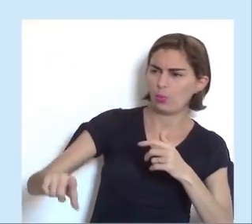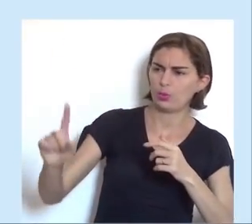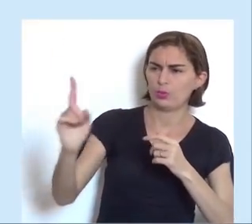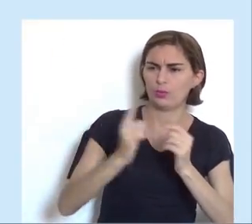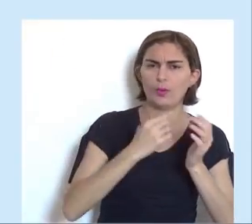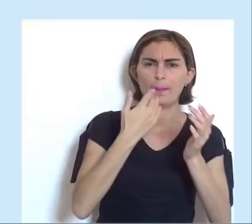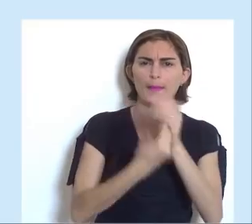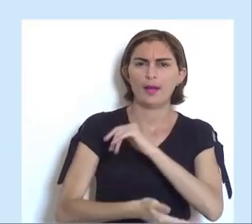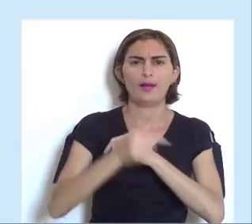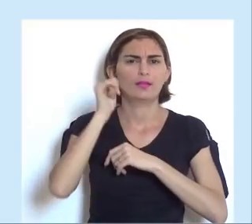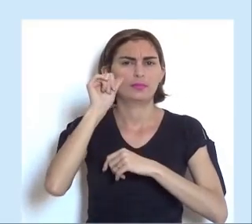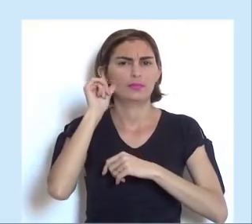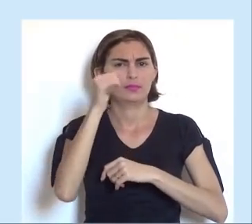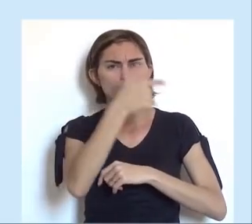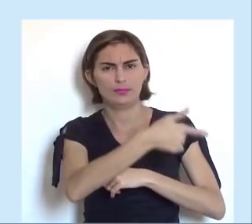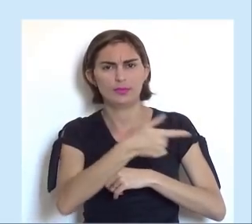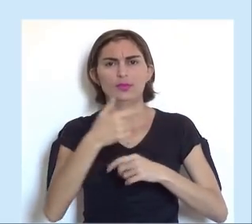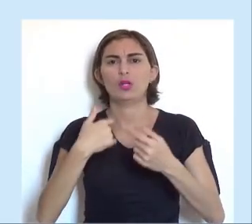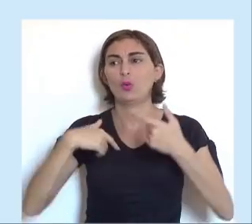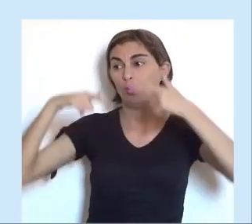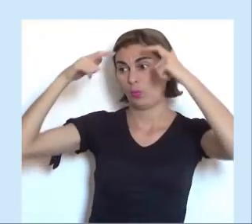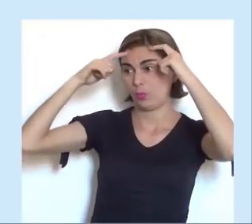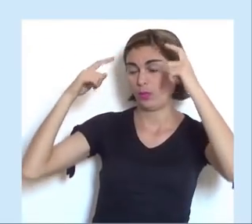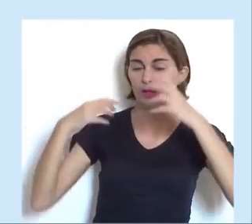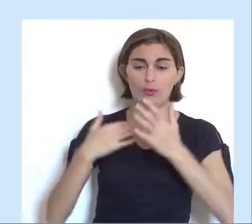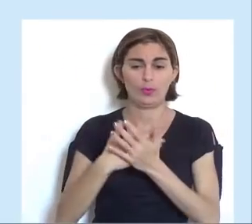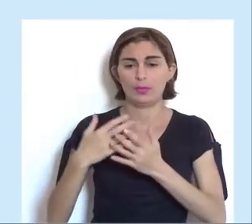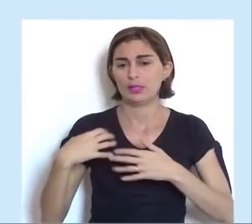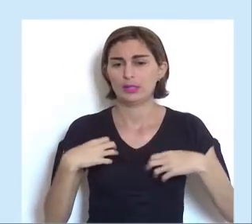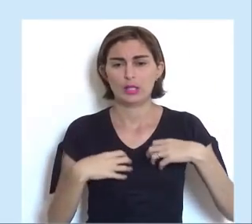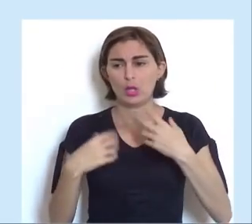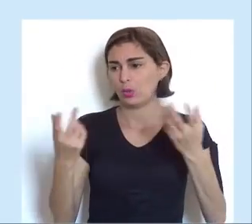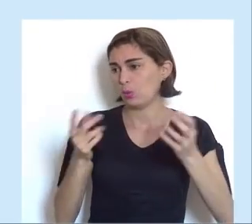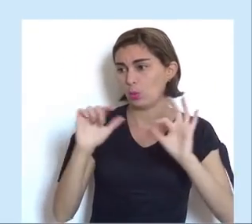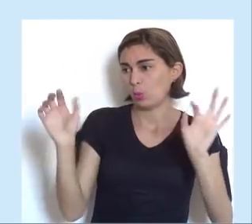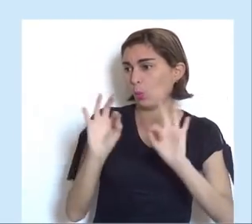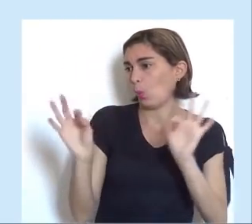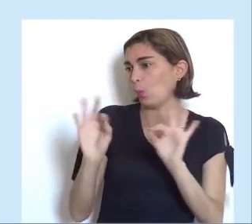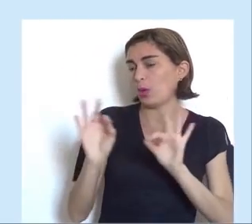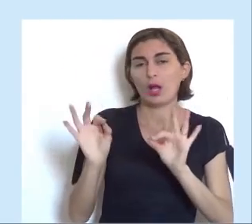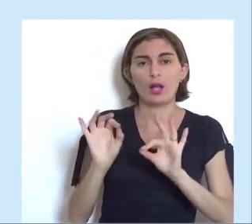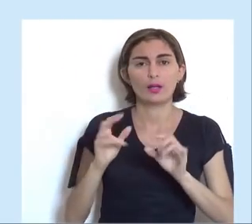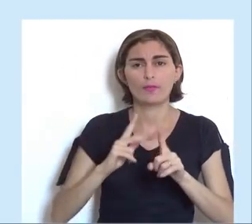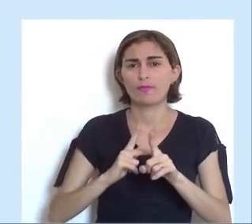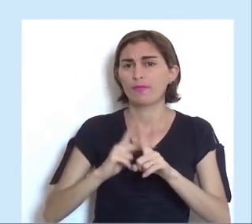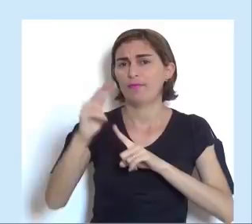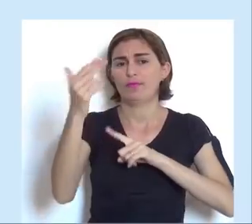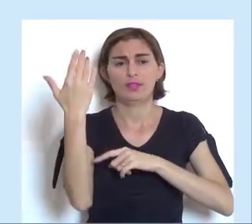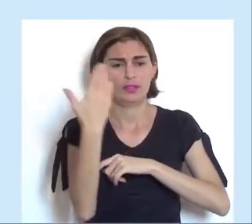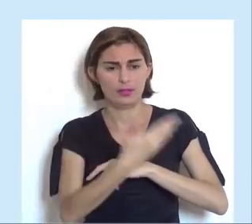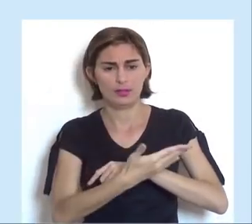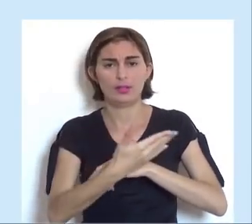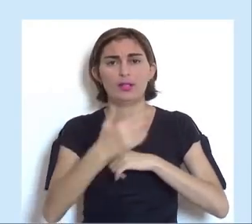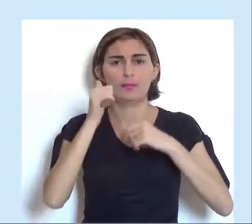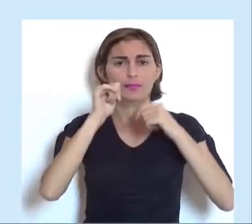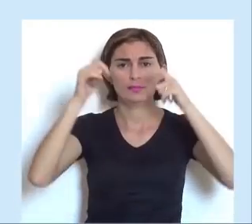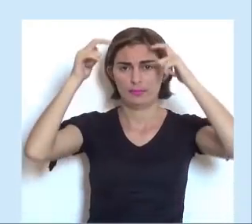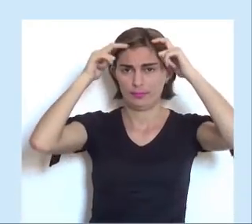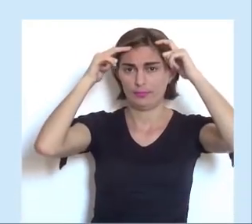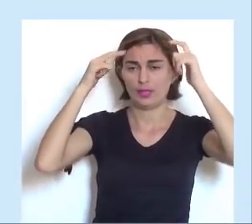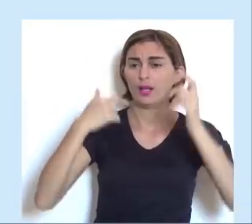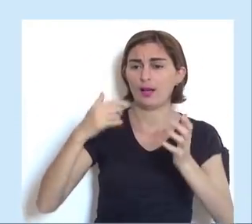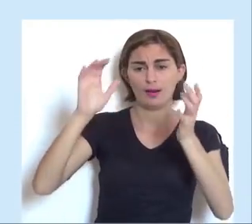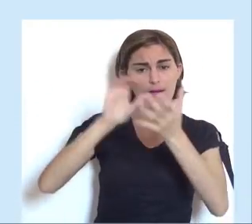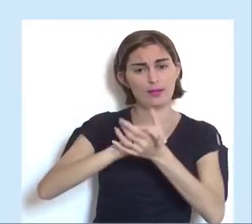outro pretendente e perde para a princesa, e aí o rei começa a se desesperar. Será que não vai ter ninguém que vai ganhar dessa princesa